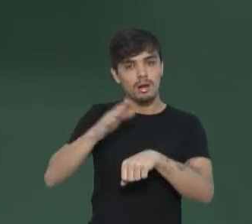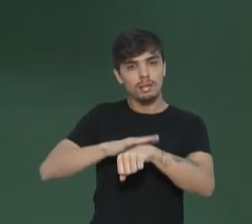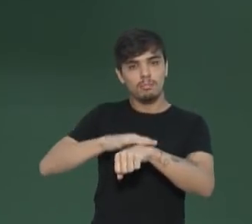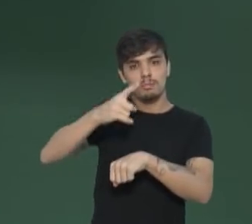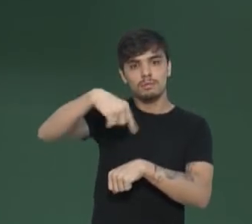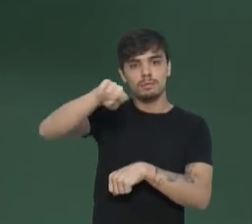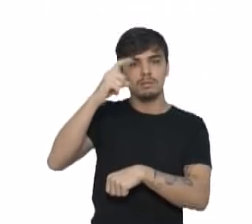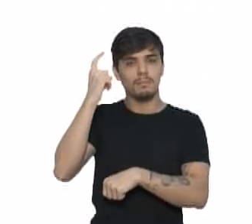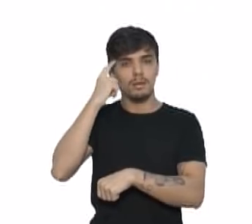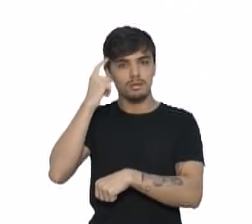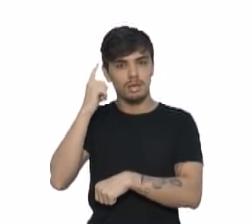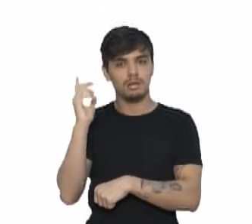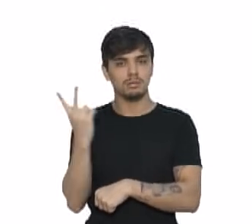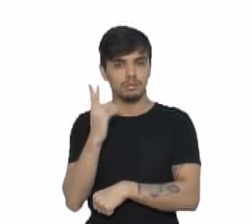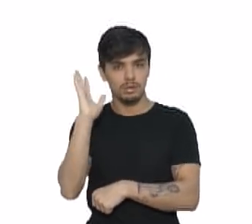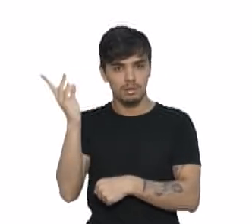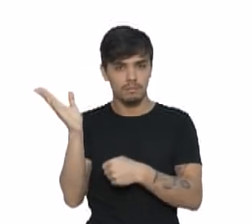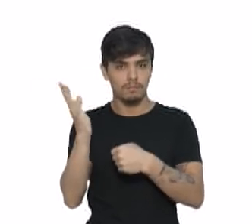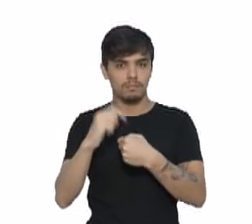a gente volta.